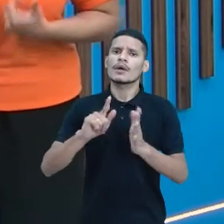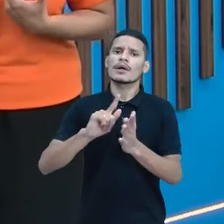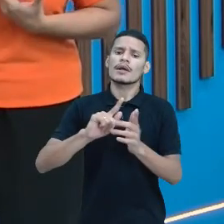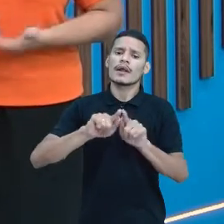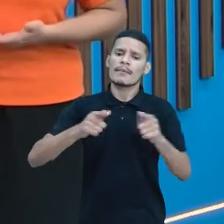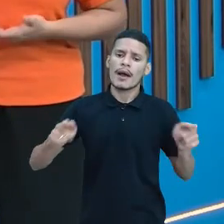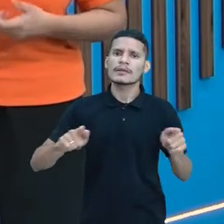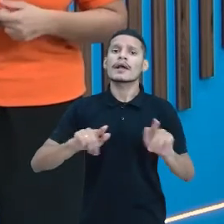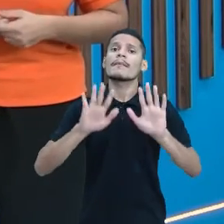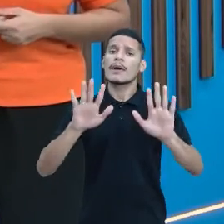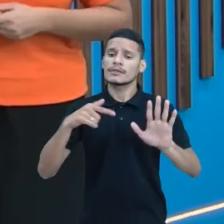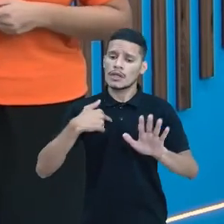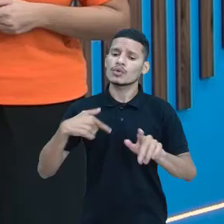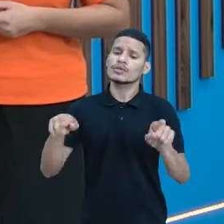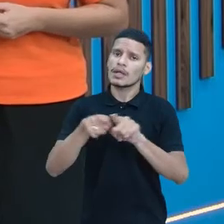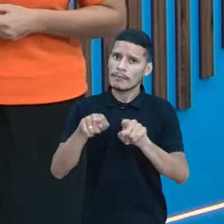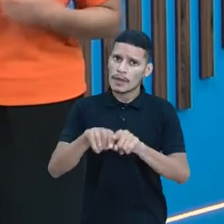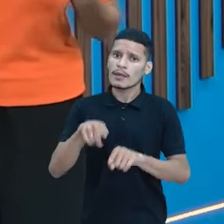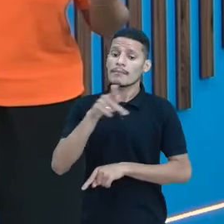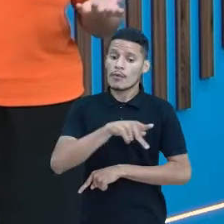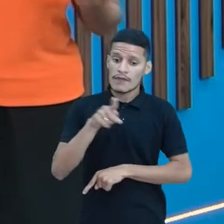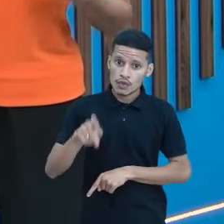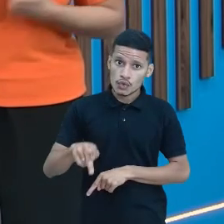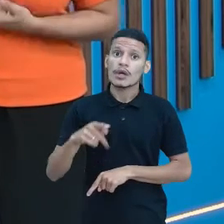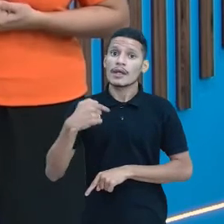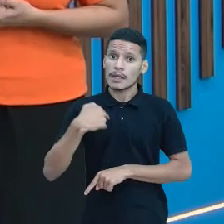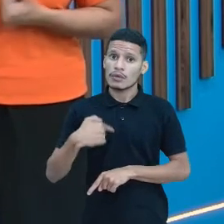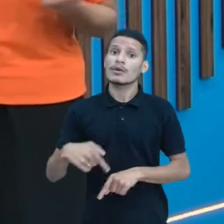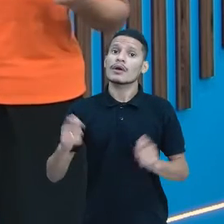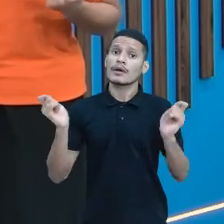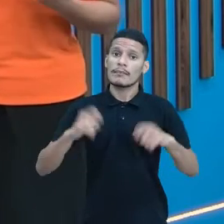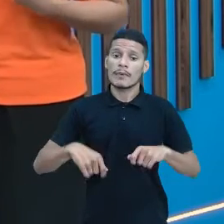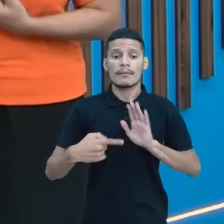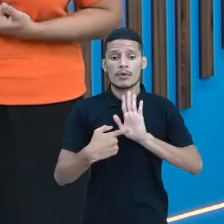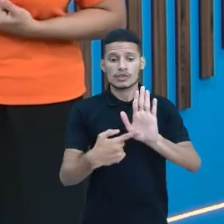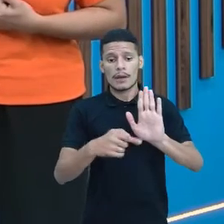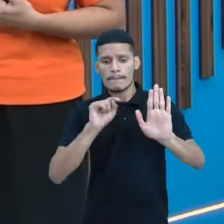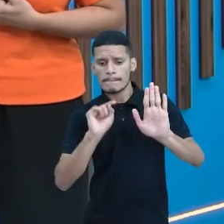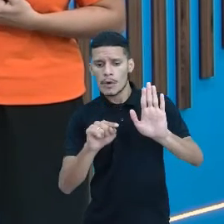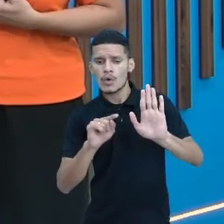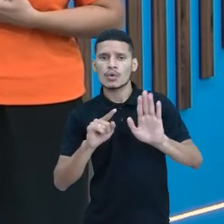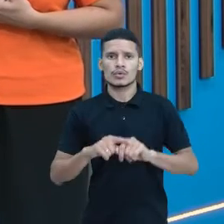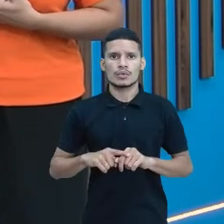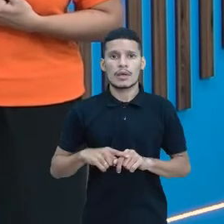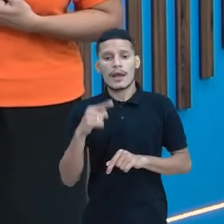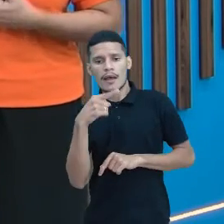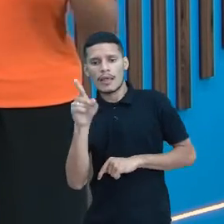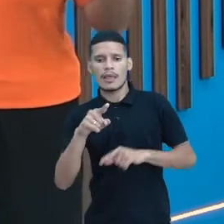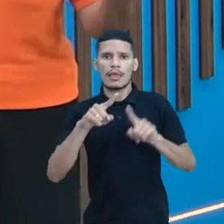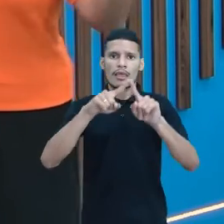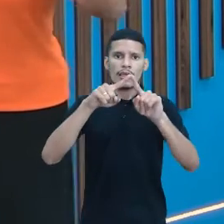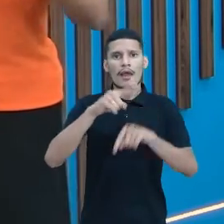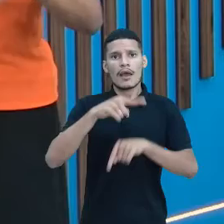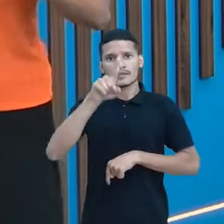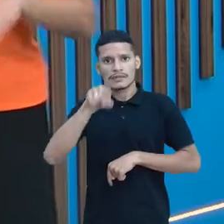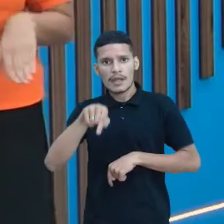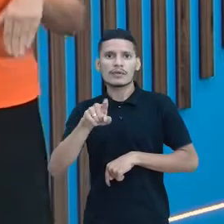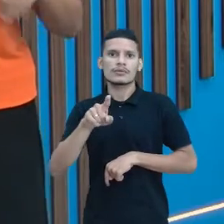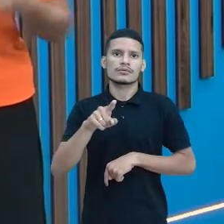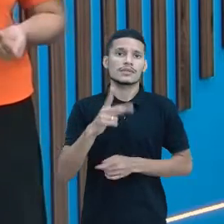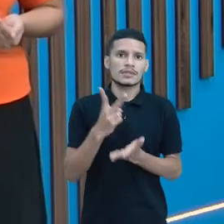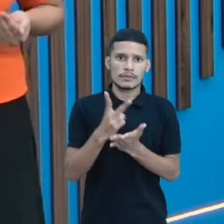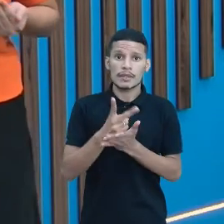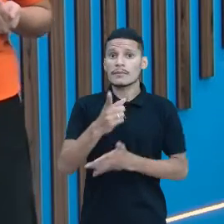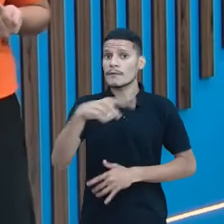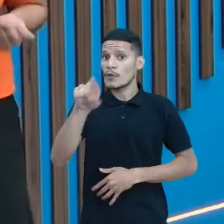também sou acadêmica, normalmente eu pontuo e eu uso acentos, na maioria das vezes. E talvez vocês não tenham